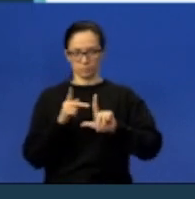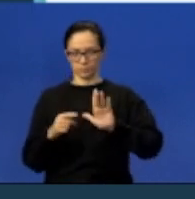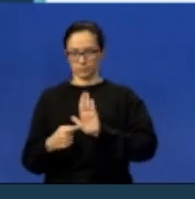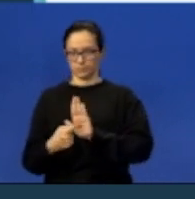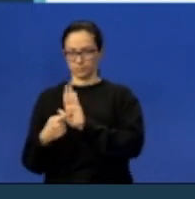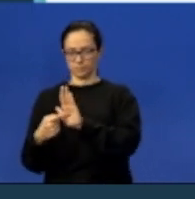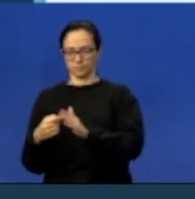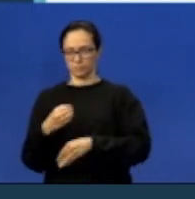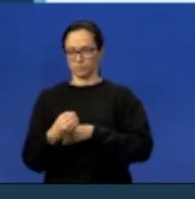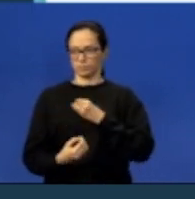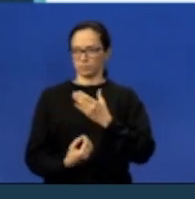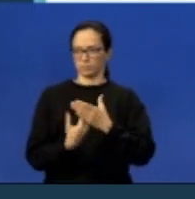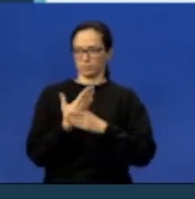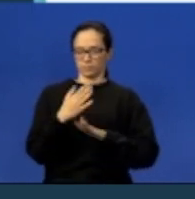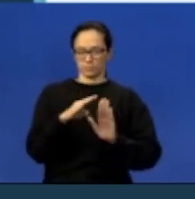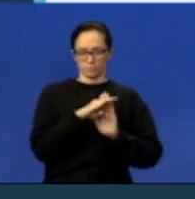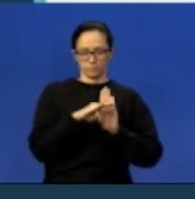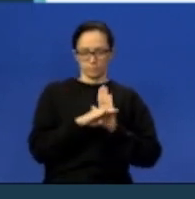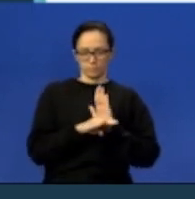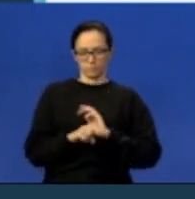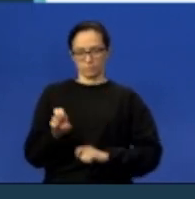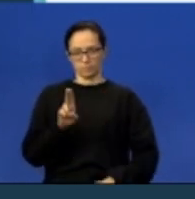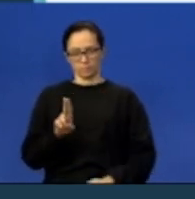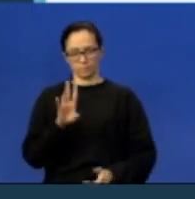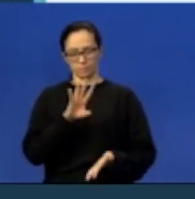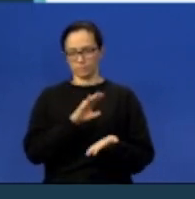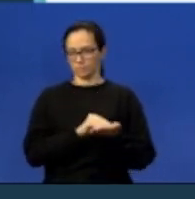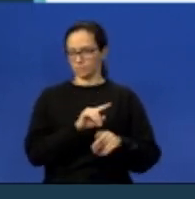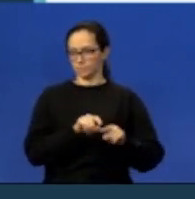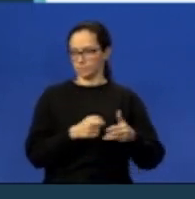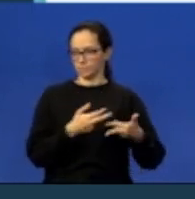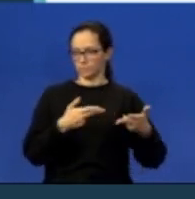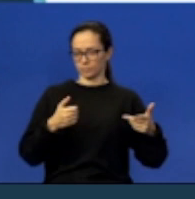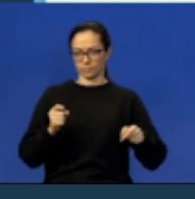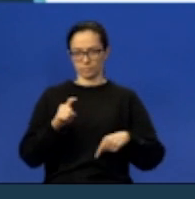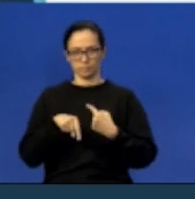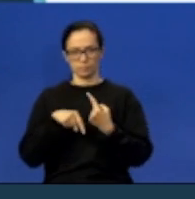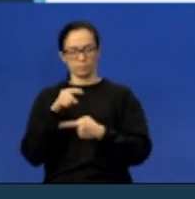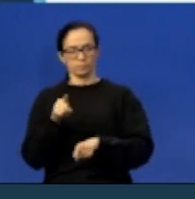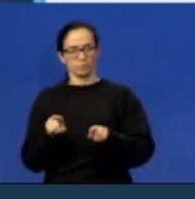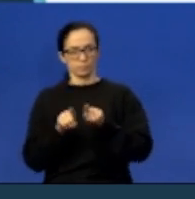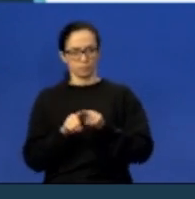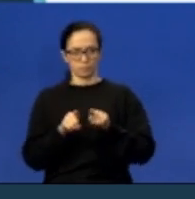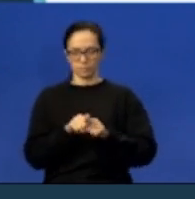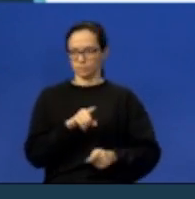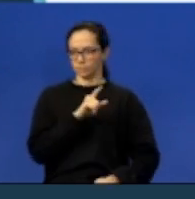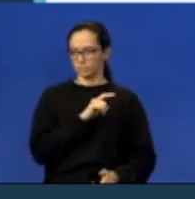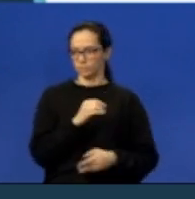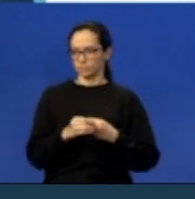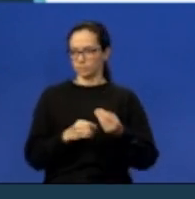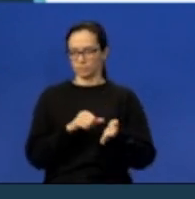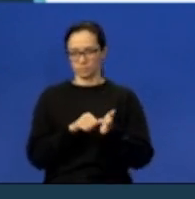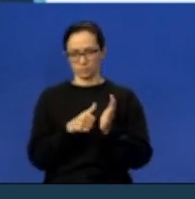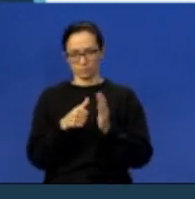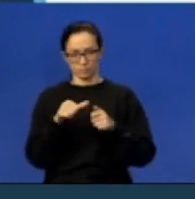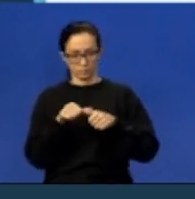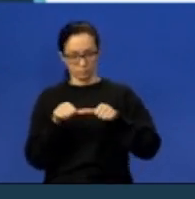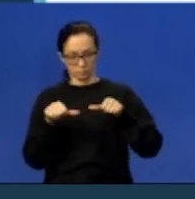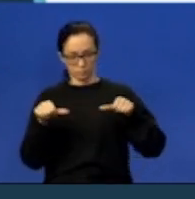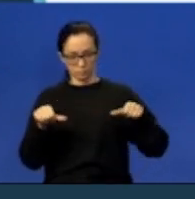do posicionamento das derivações, do próprio equipamento e do resultado desse equipamento, que seria essa fita